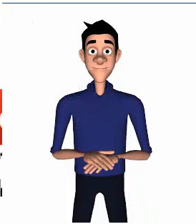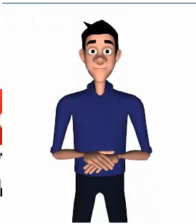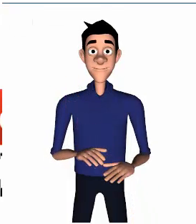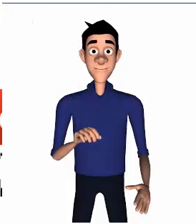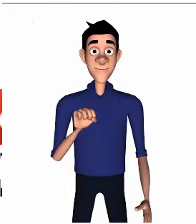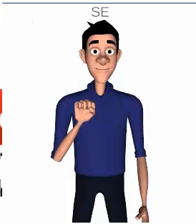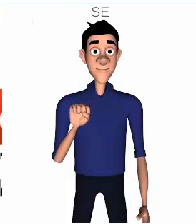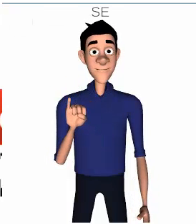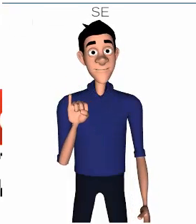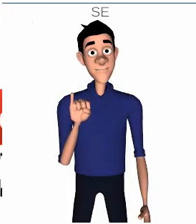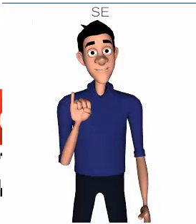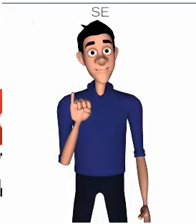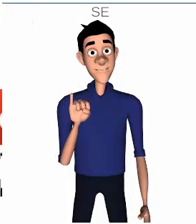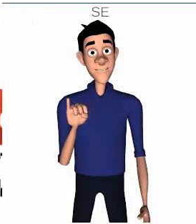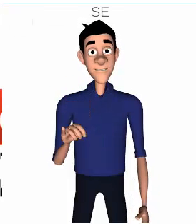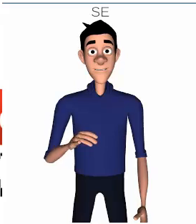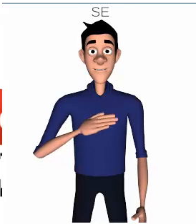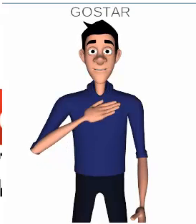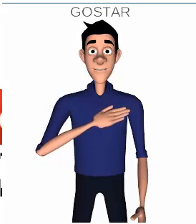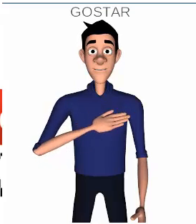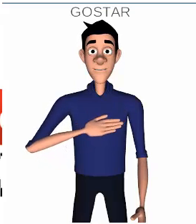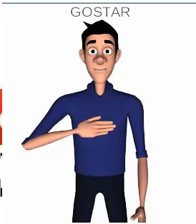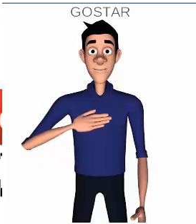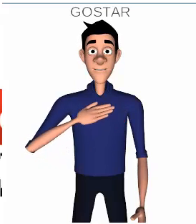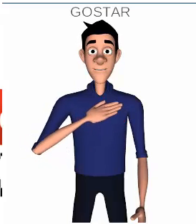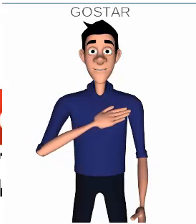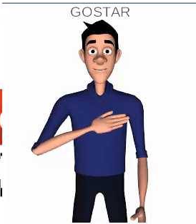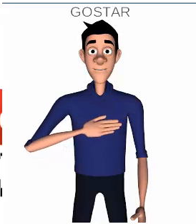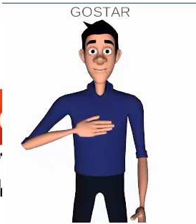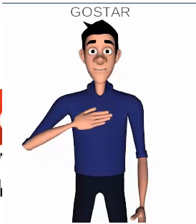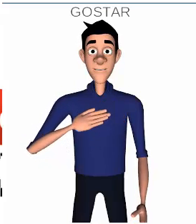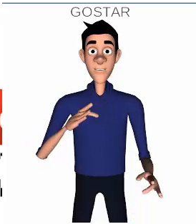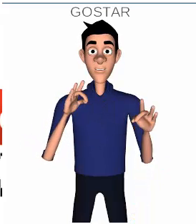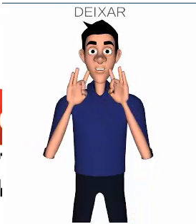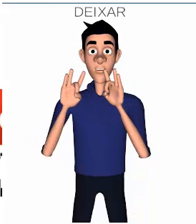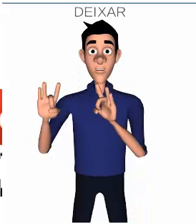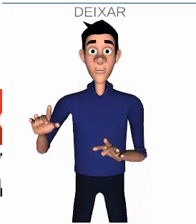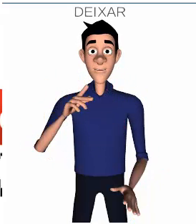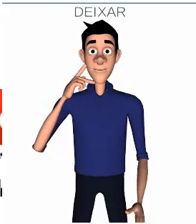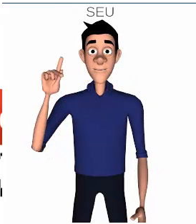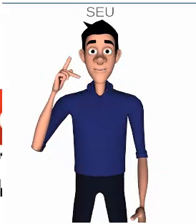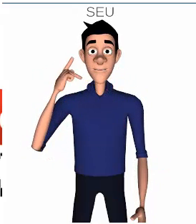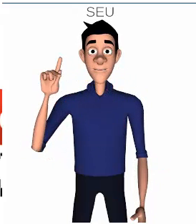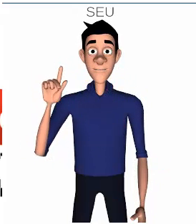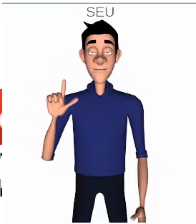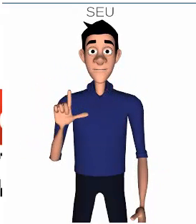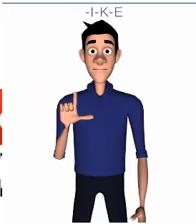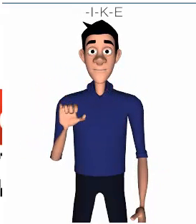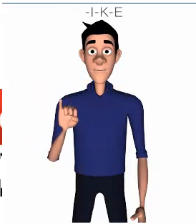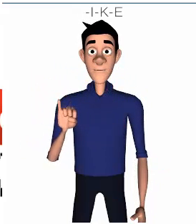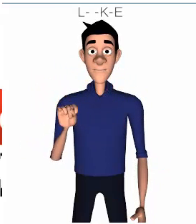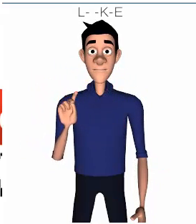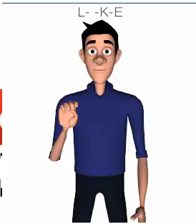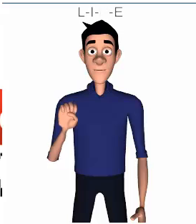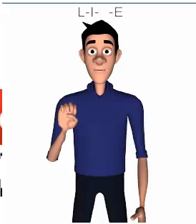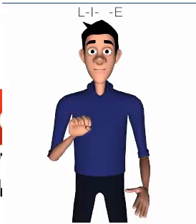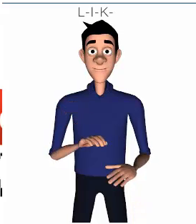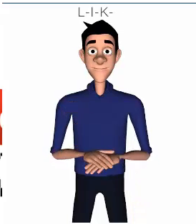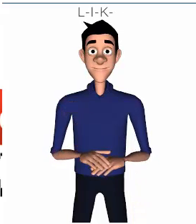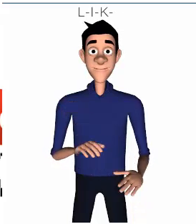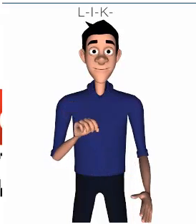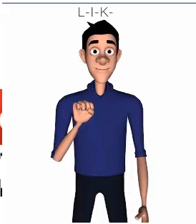E se você gostou, dê um like no nosso canal, se inscreva e terá mais notícias. Até mais!